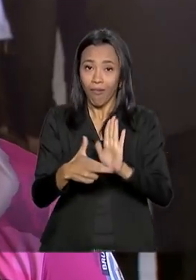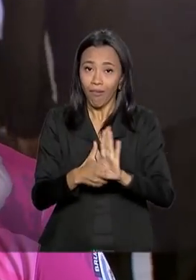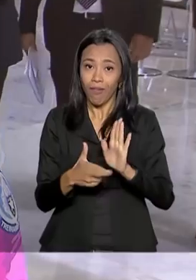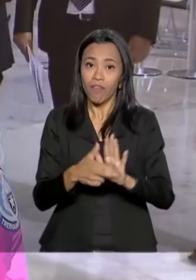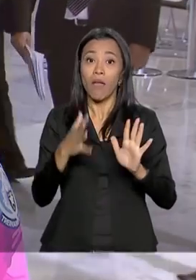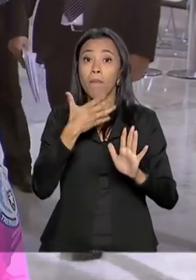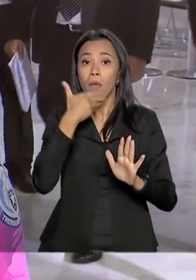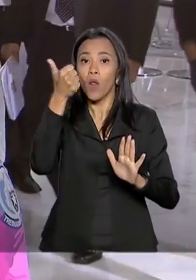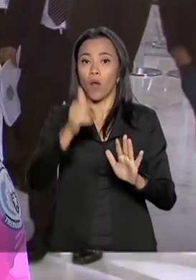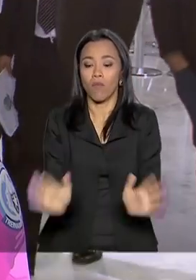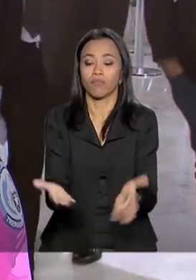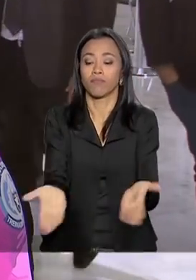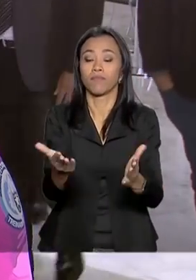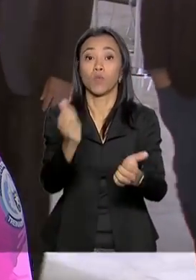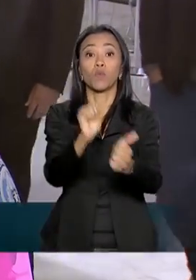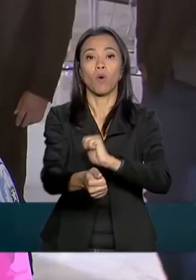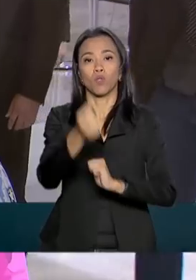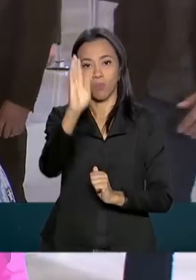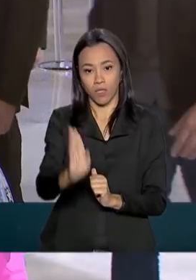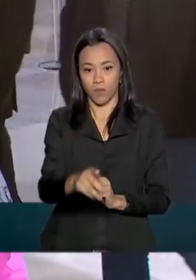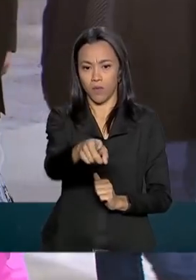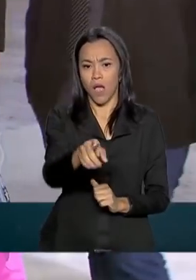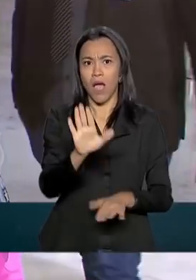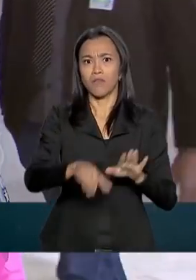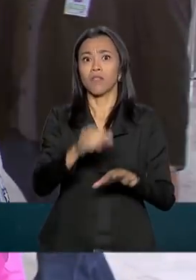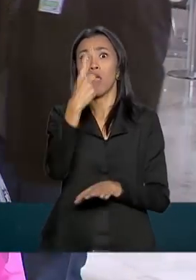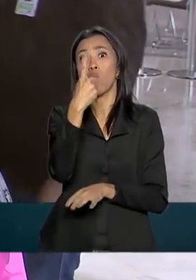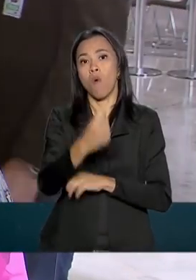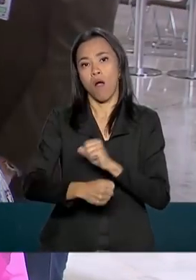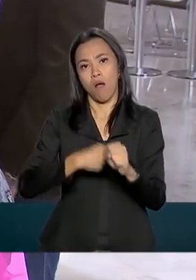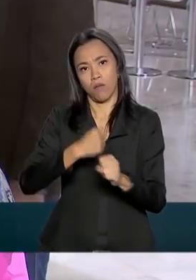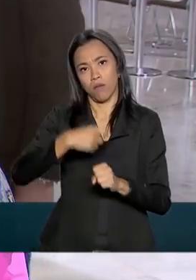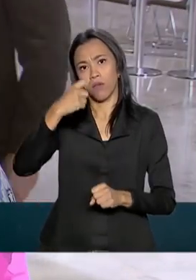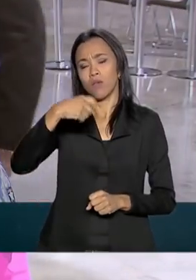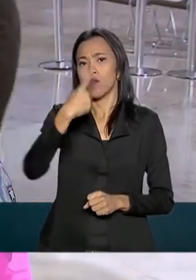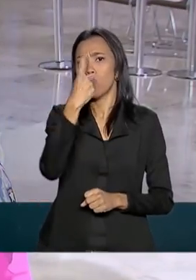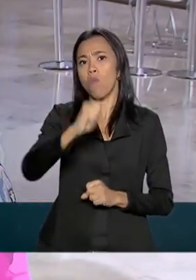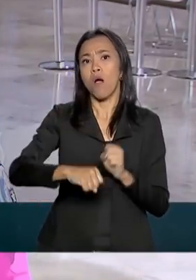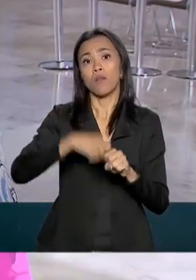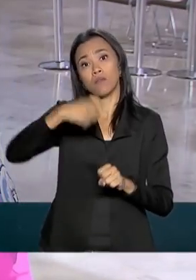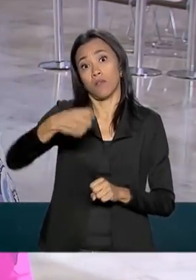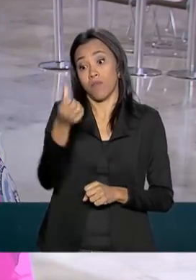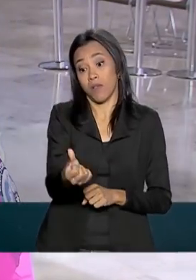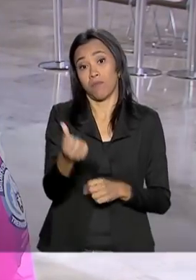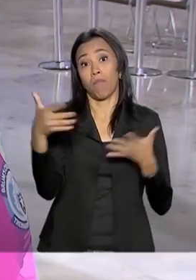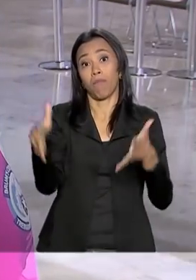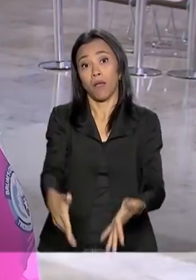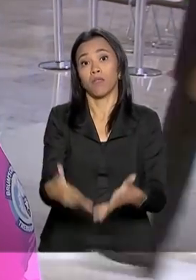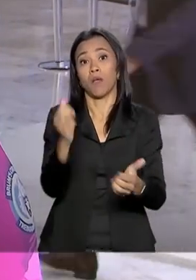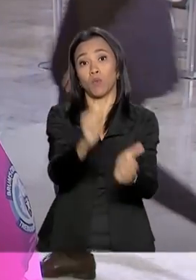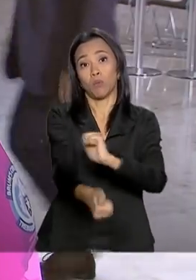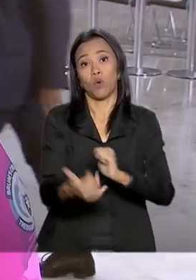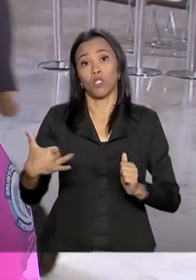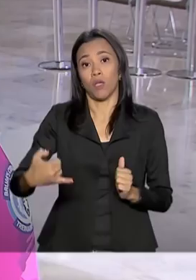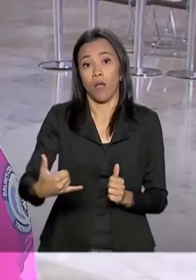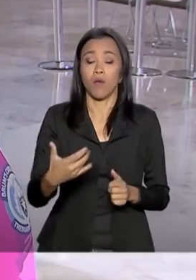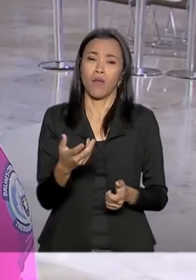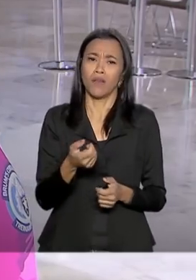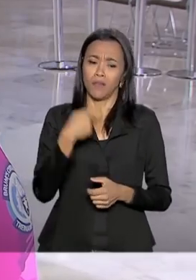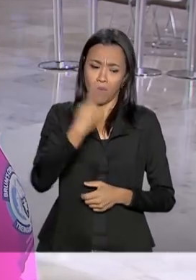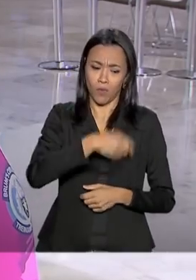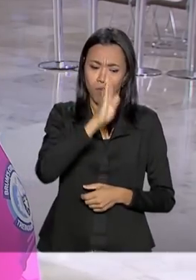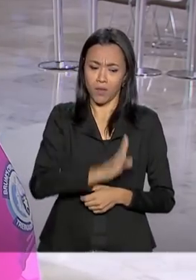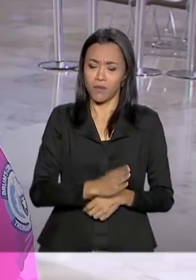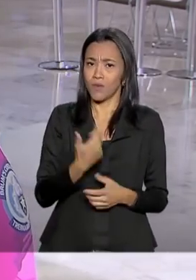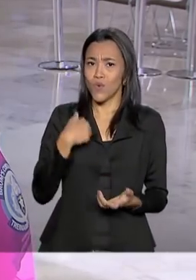país às vezes é um ano um ano e meio é a pessoa conseguir fazer parte do esporte e isso vai fazendo que o brasileiro ele não consiga